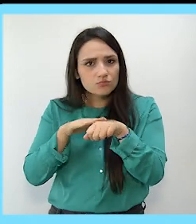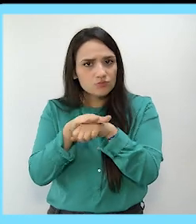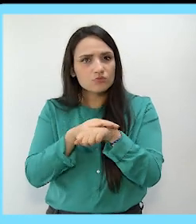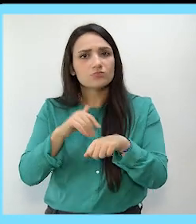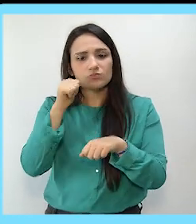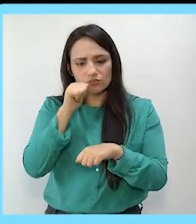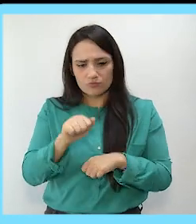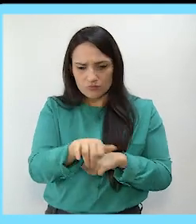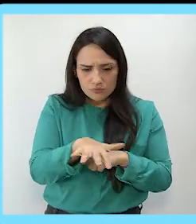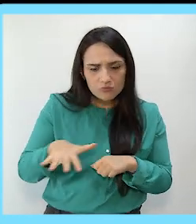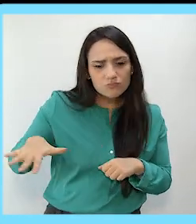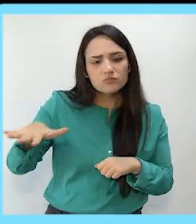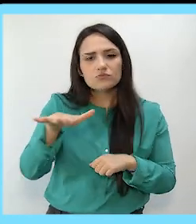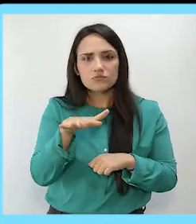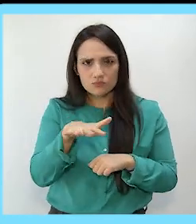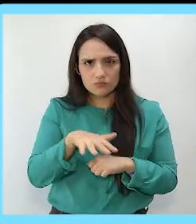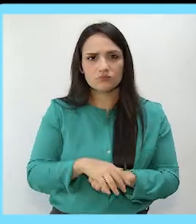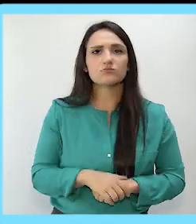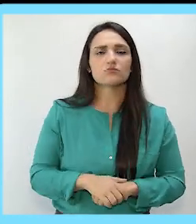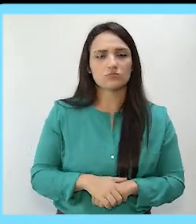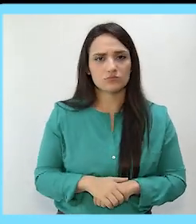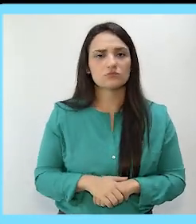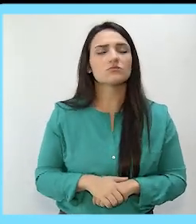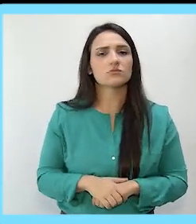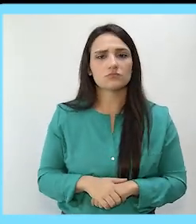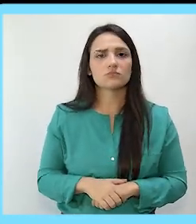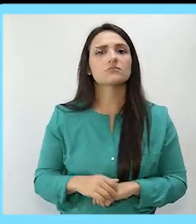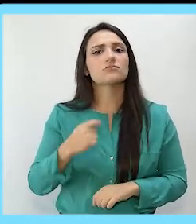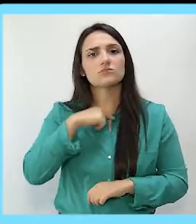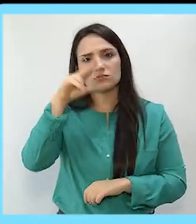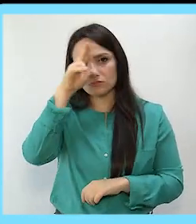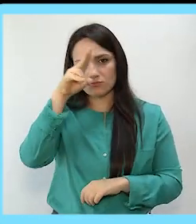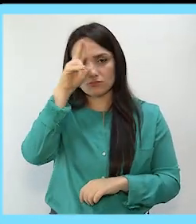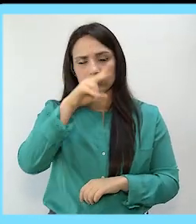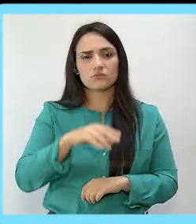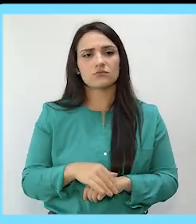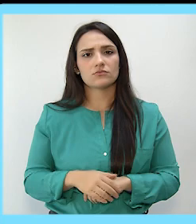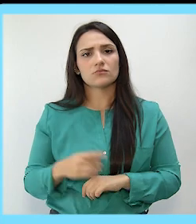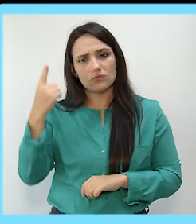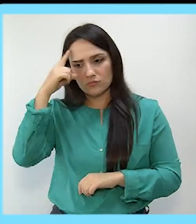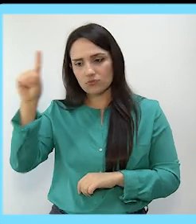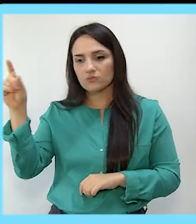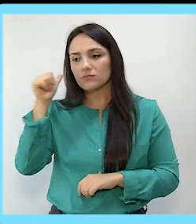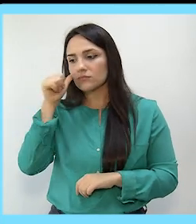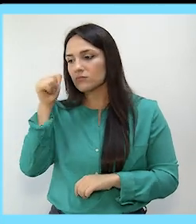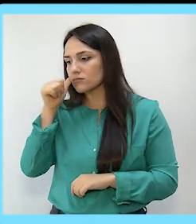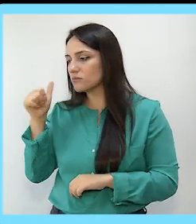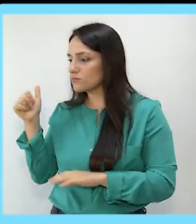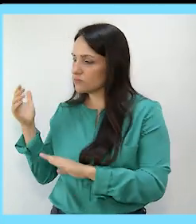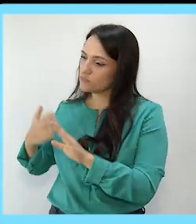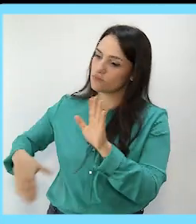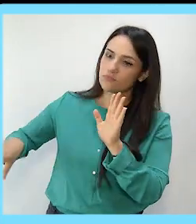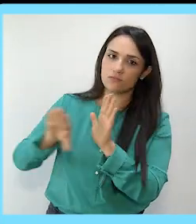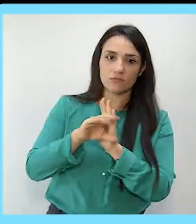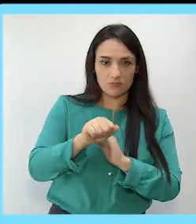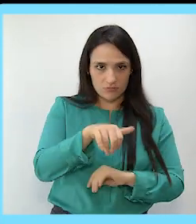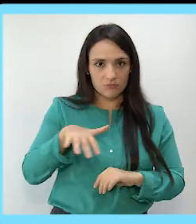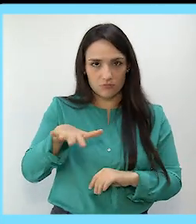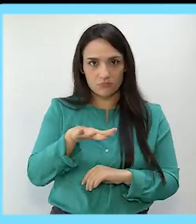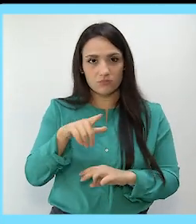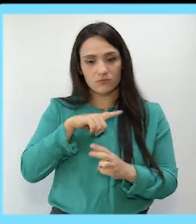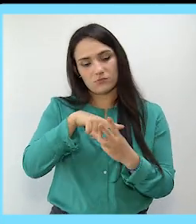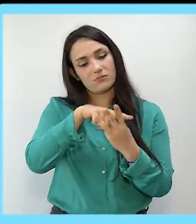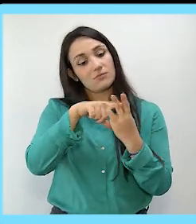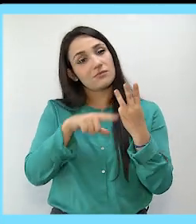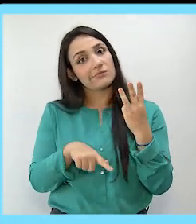as agentes sociais envolvidas. E eu me lembro uma vez que chegou a assistente social com 3 criancinhas,